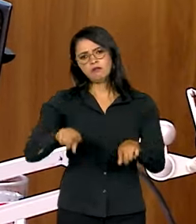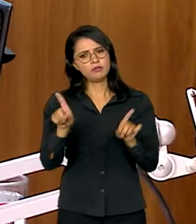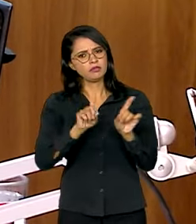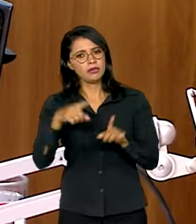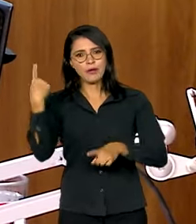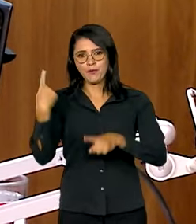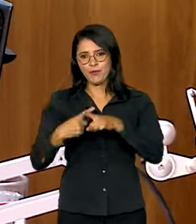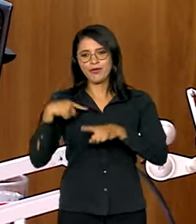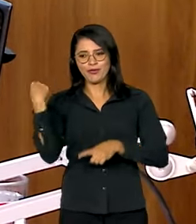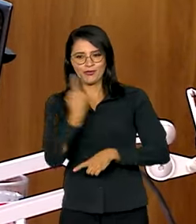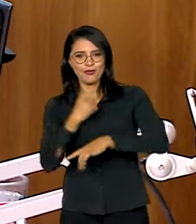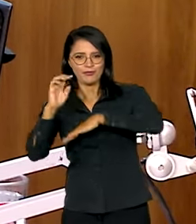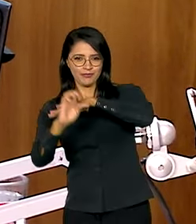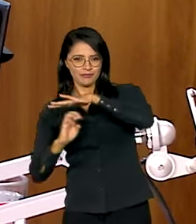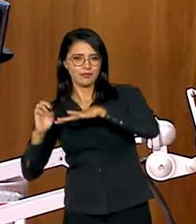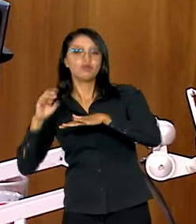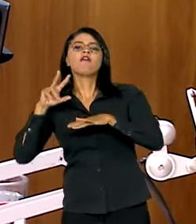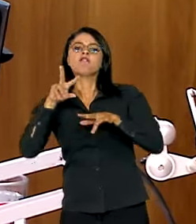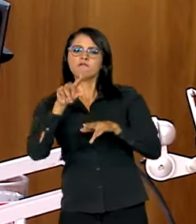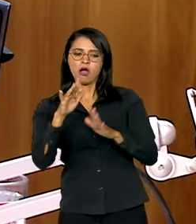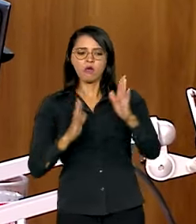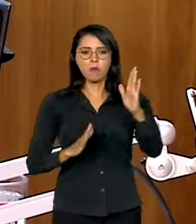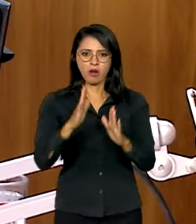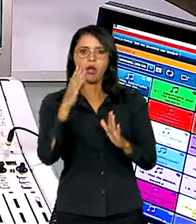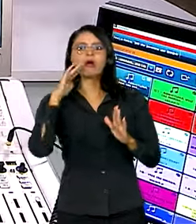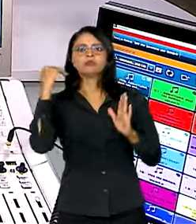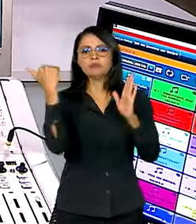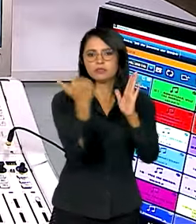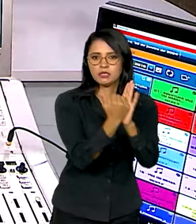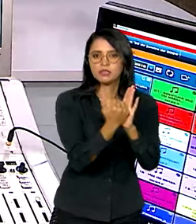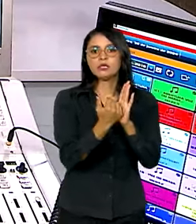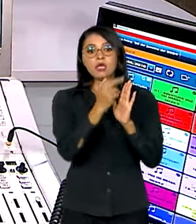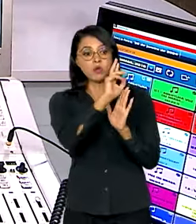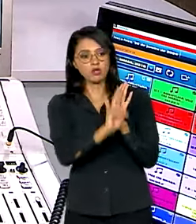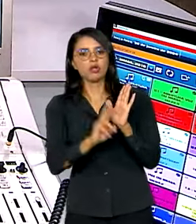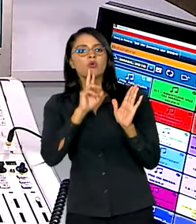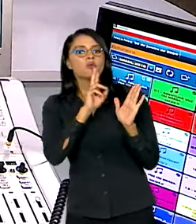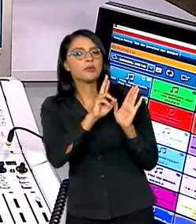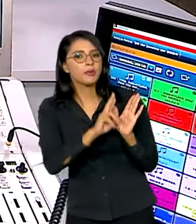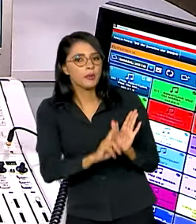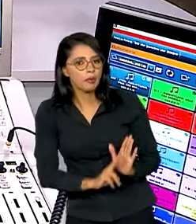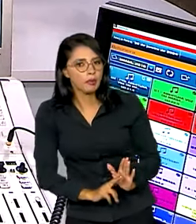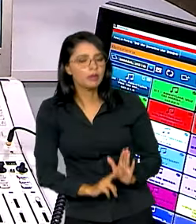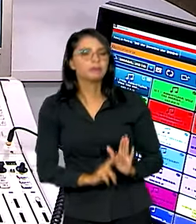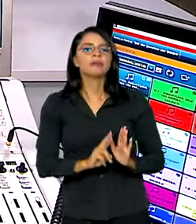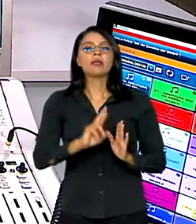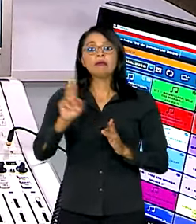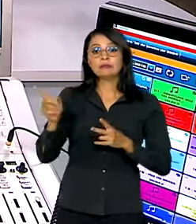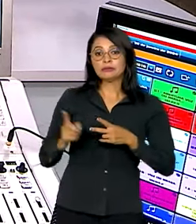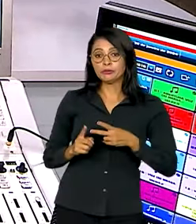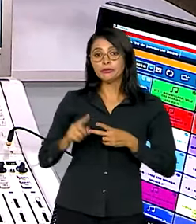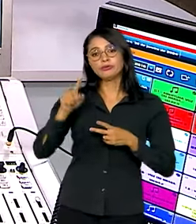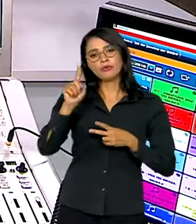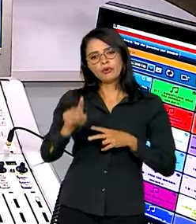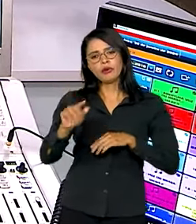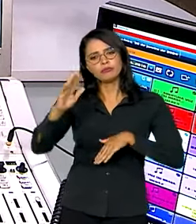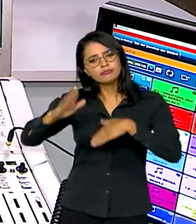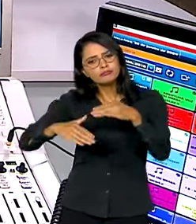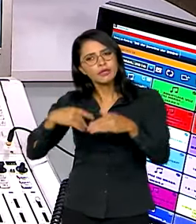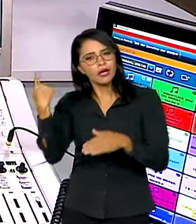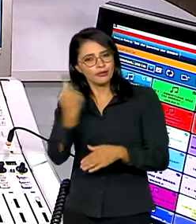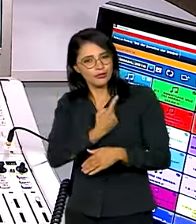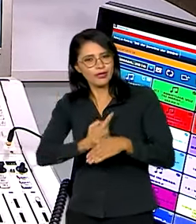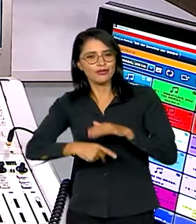nossas empresas vão cumprir o prazo e vão responder o relatório. E segundo, também é um processo que nós